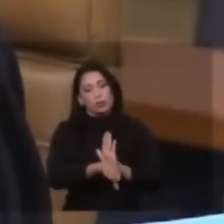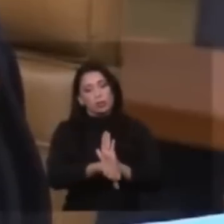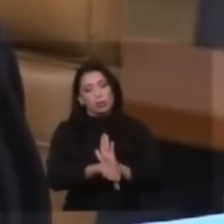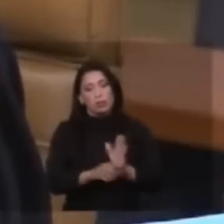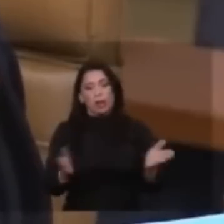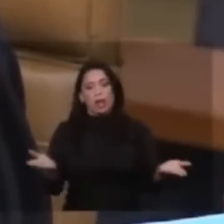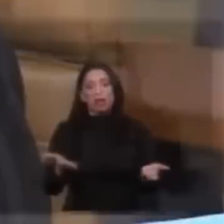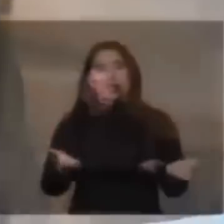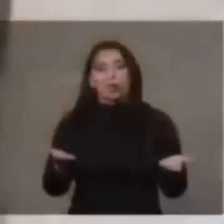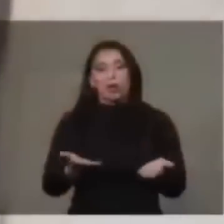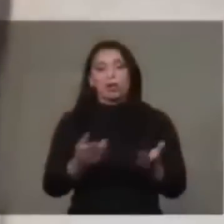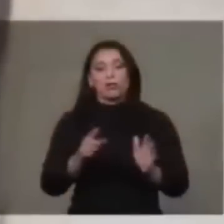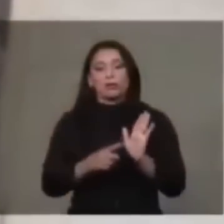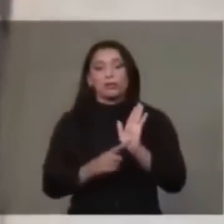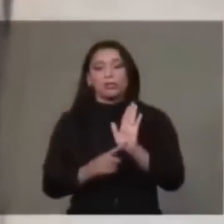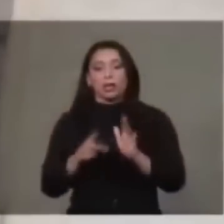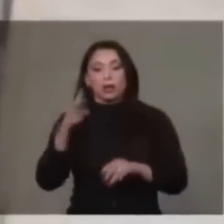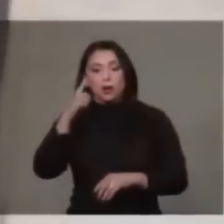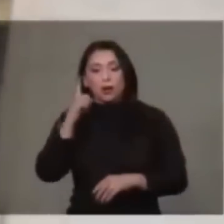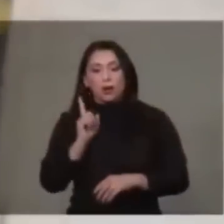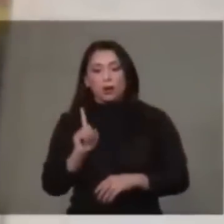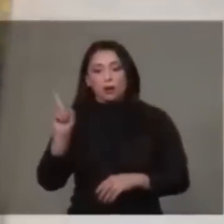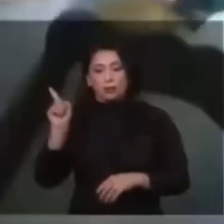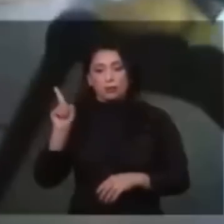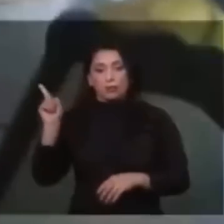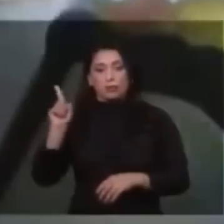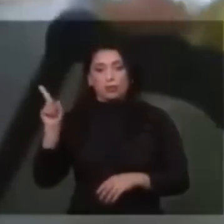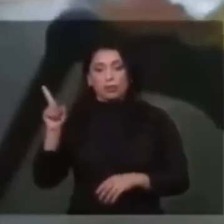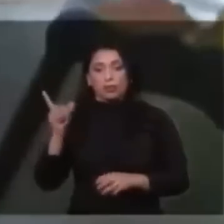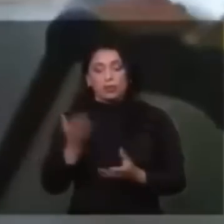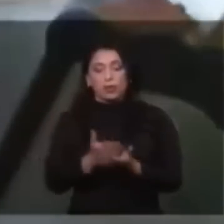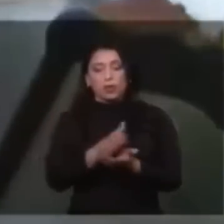é agora no vídeo